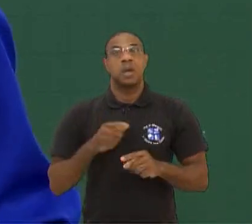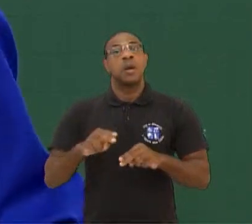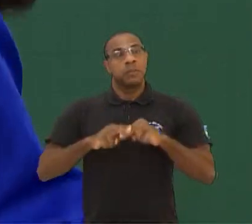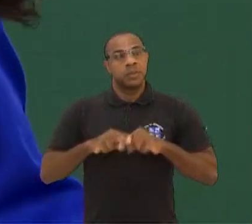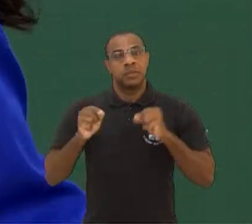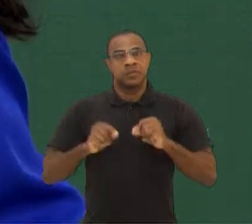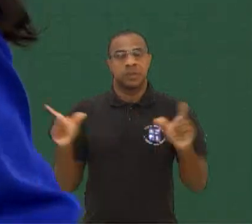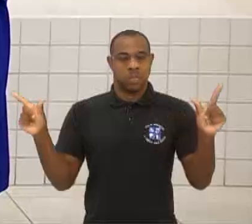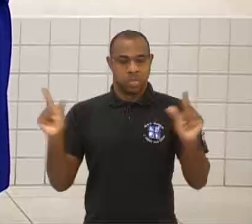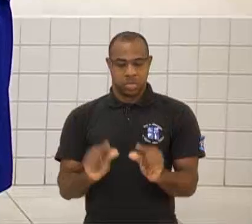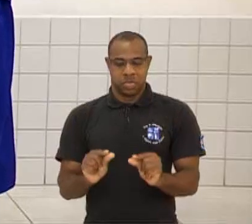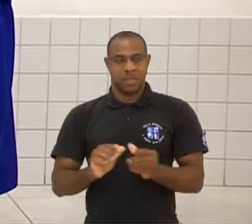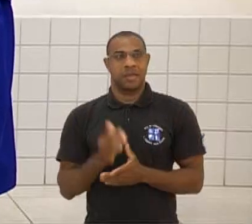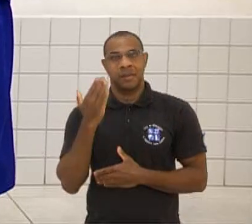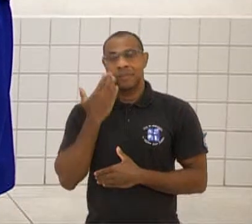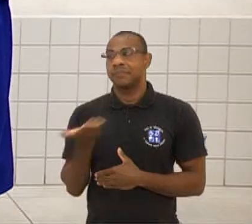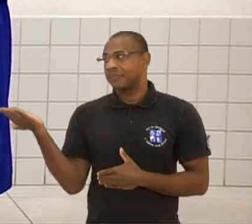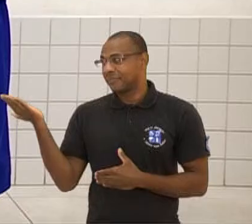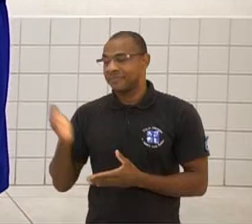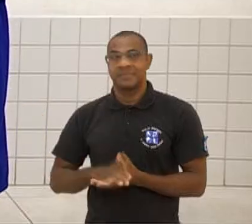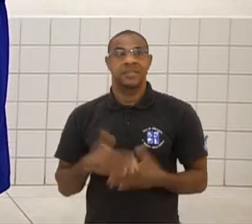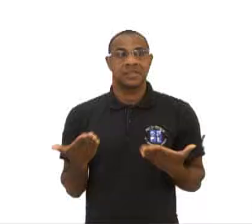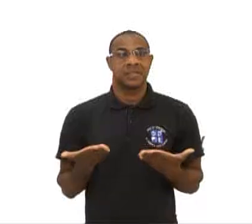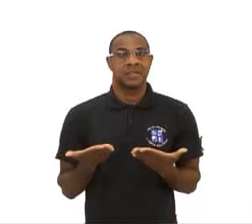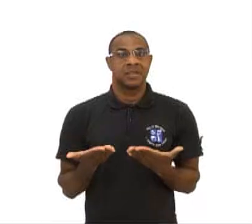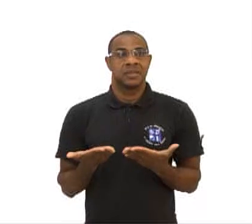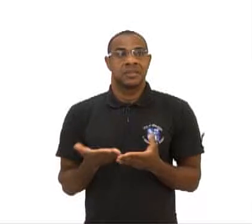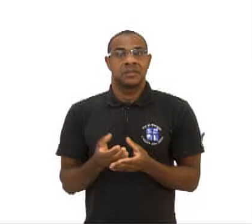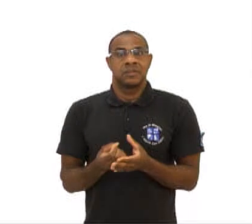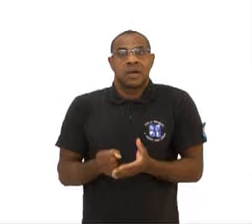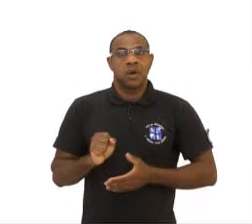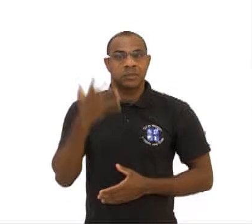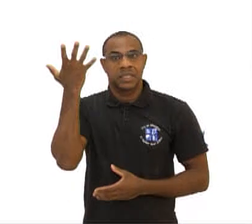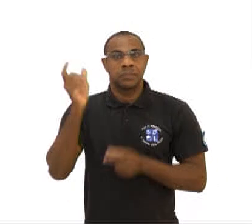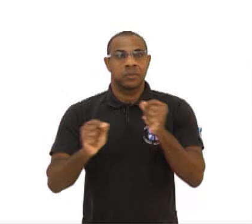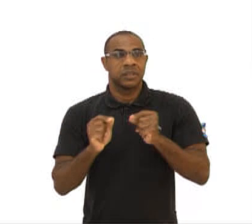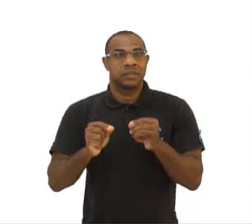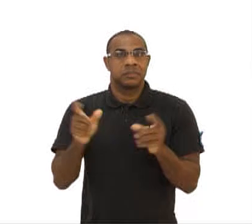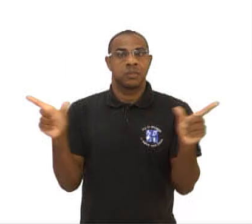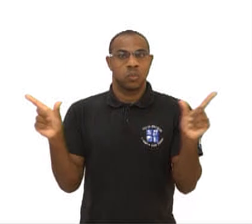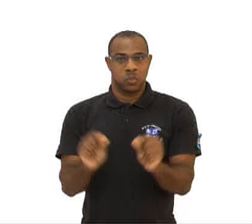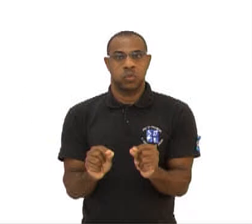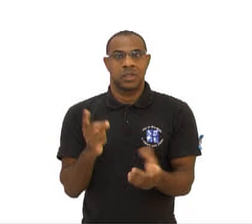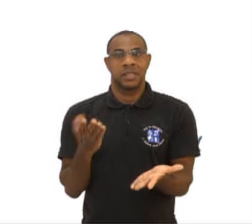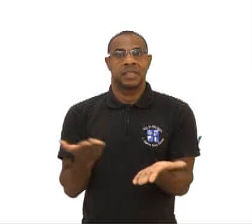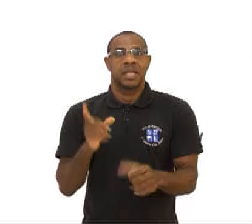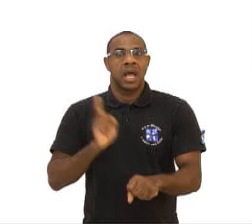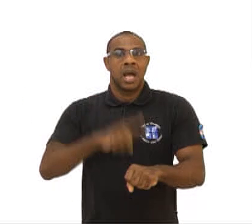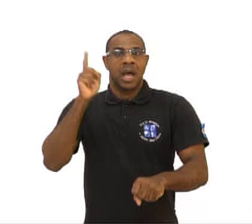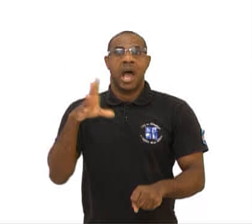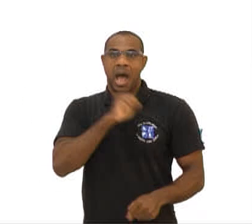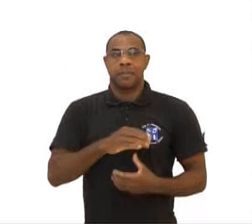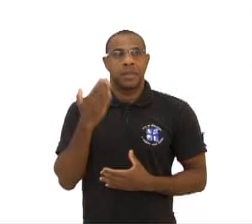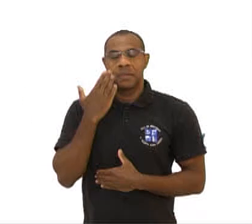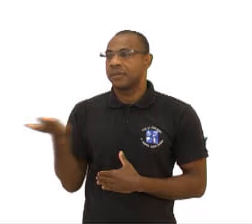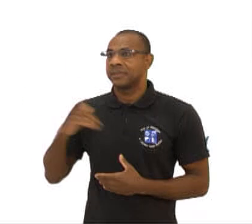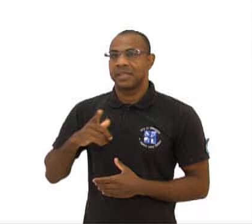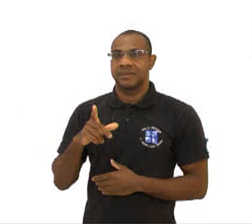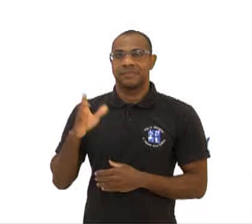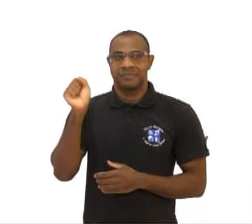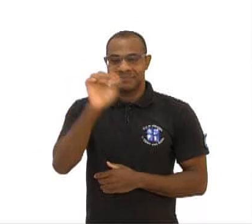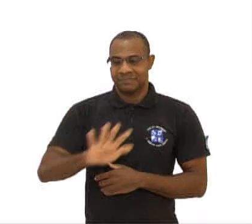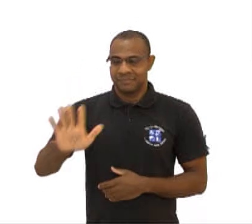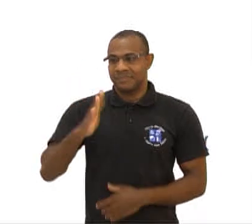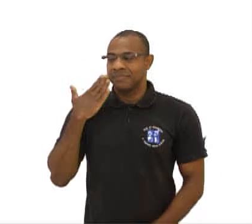fala redução. Evidentemente, os fenômenos de oxidação e redução são sempre simultâneos. E aqui nós temos uma figura que